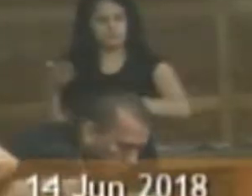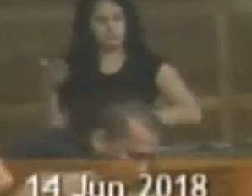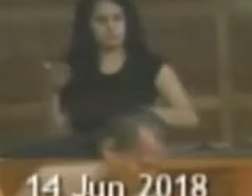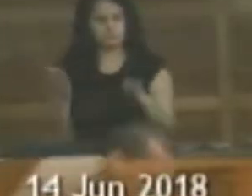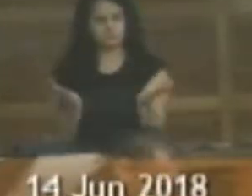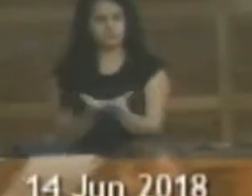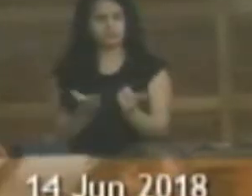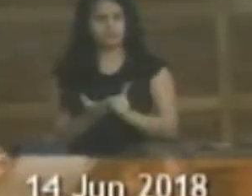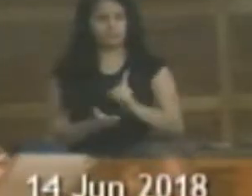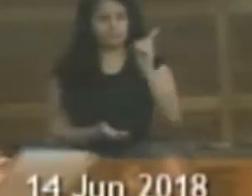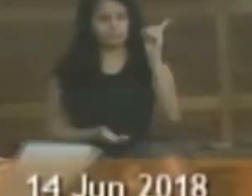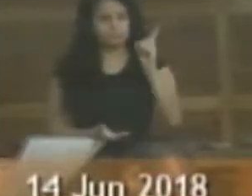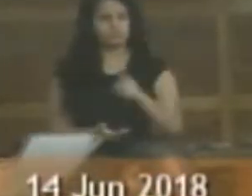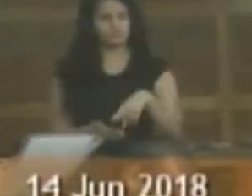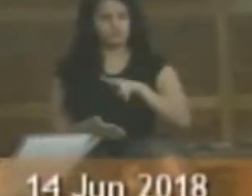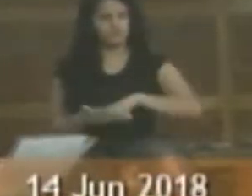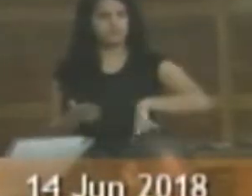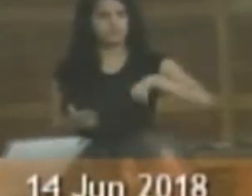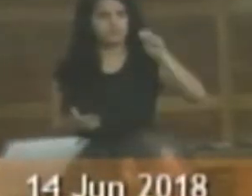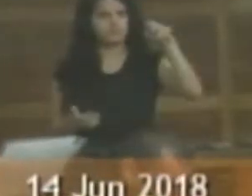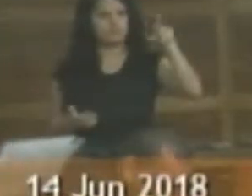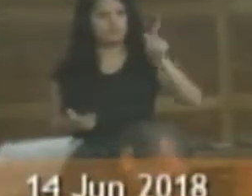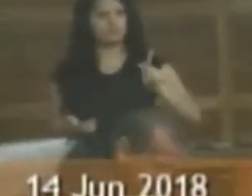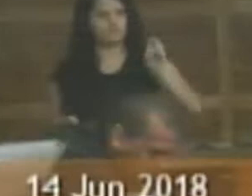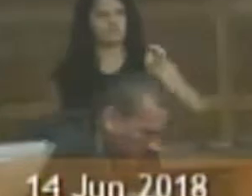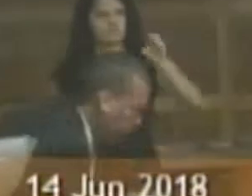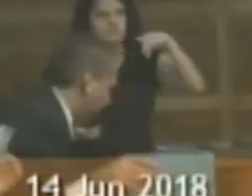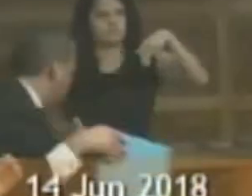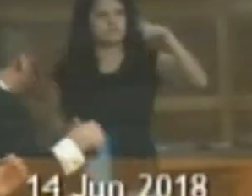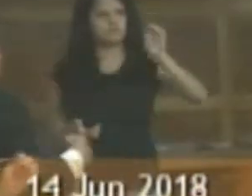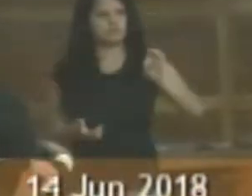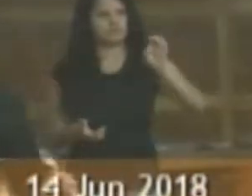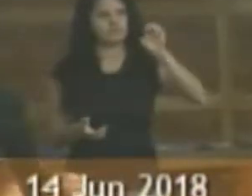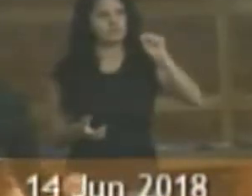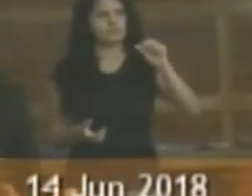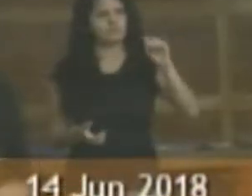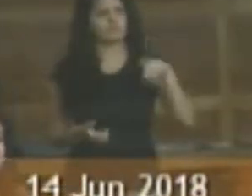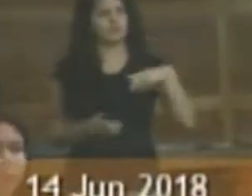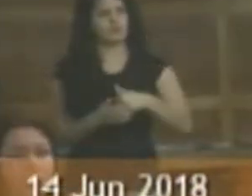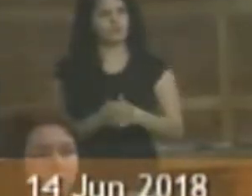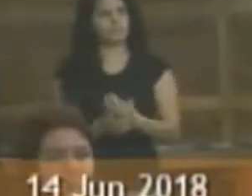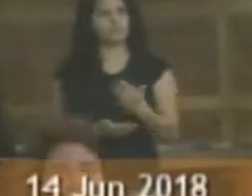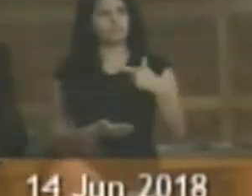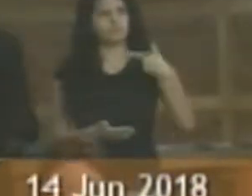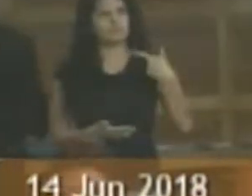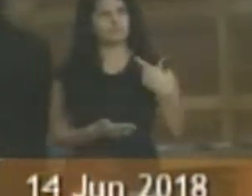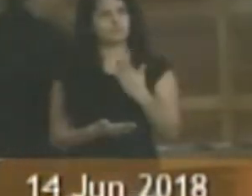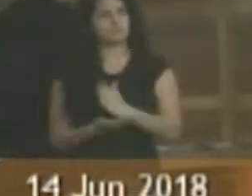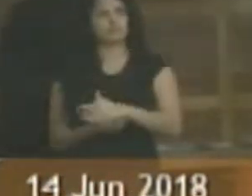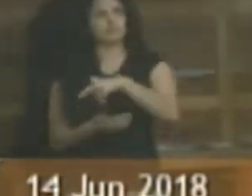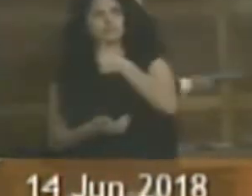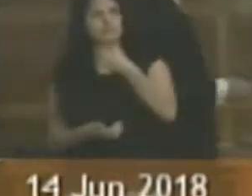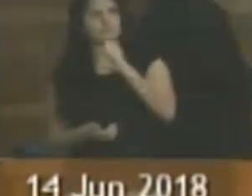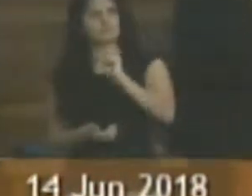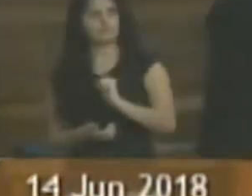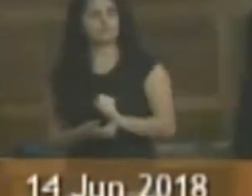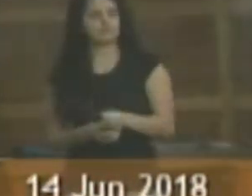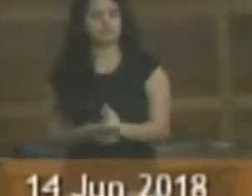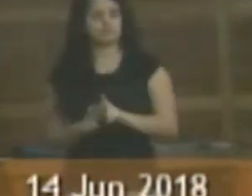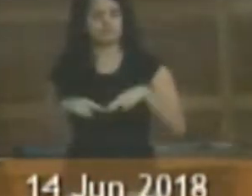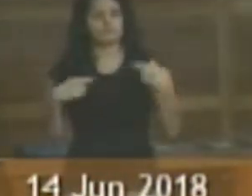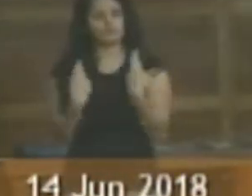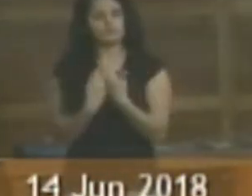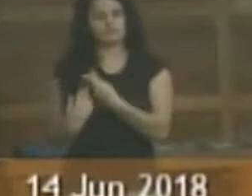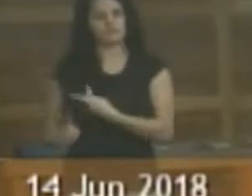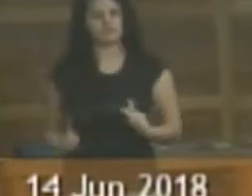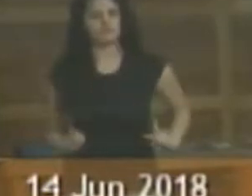trecho bíblico. Foi lido em Gênesis, capítulo 2, versículo 18. Dando continuidade à sessão, o senhor